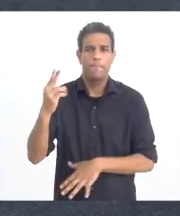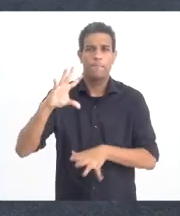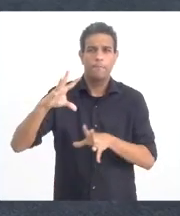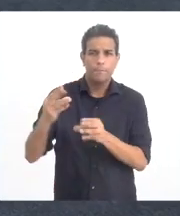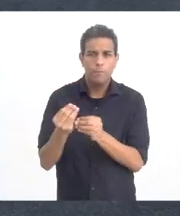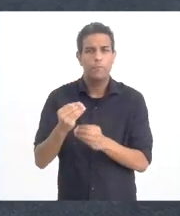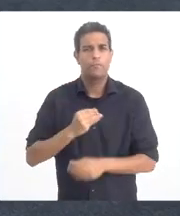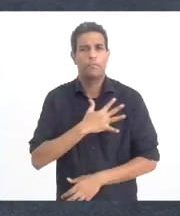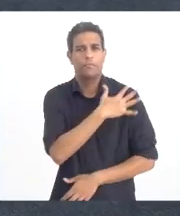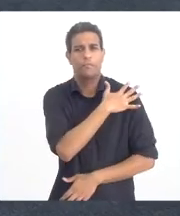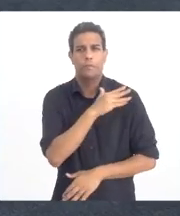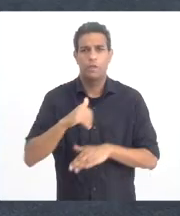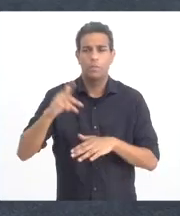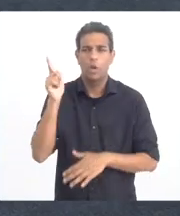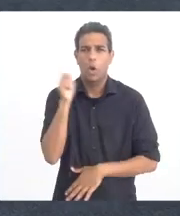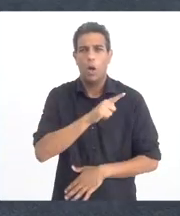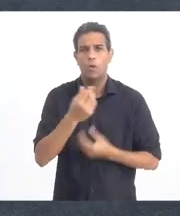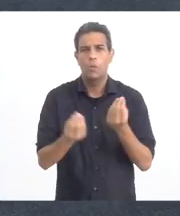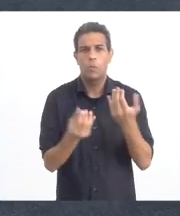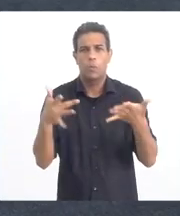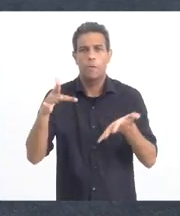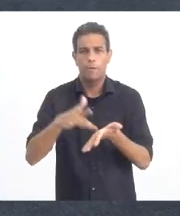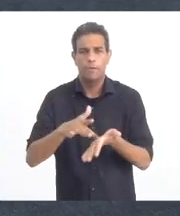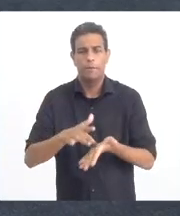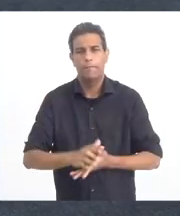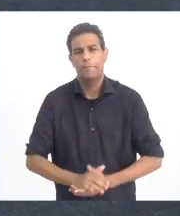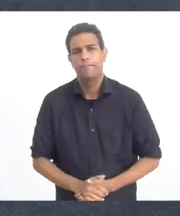coronel tem que ganhar mais que um soldado, isso é fato.